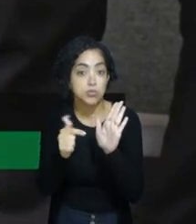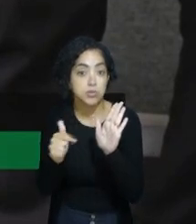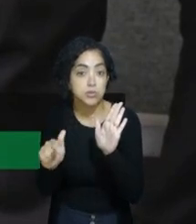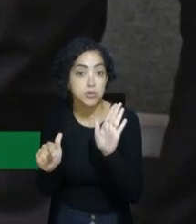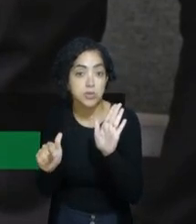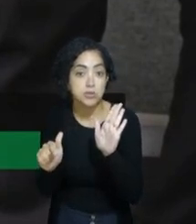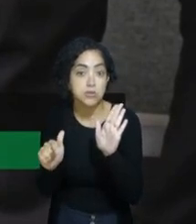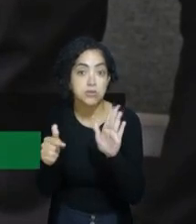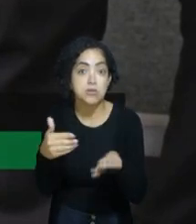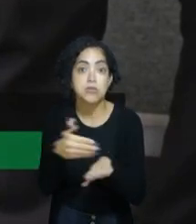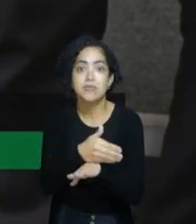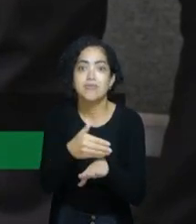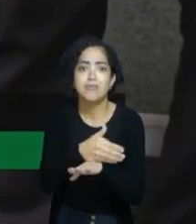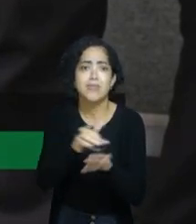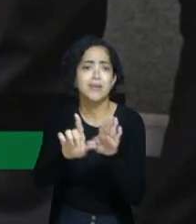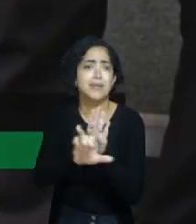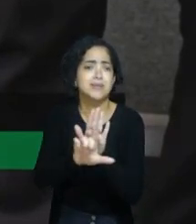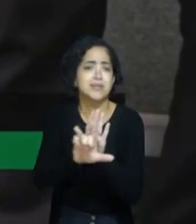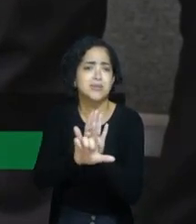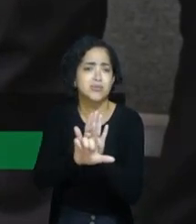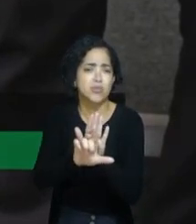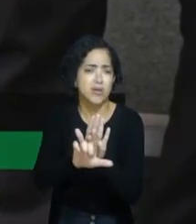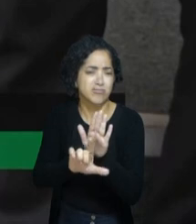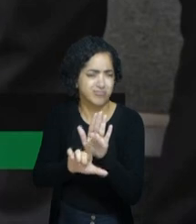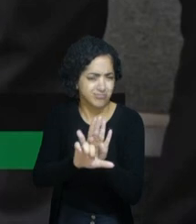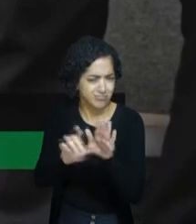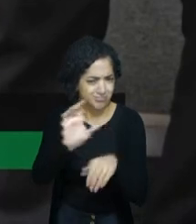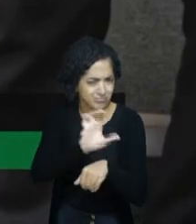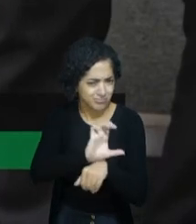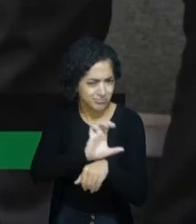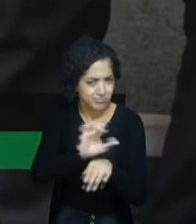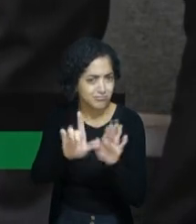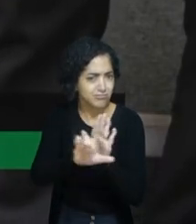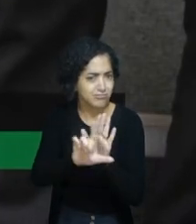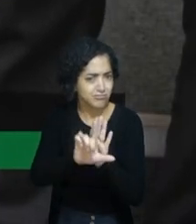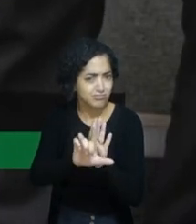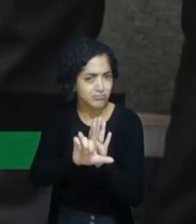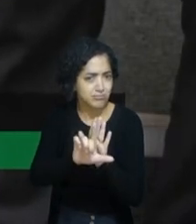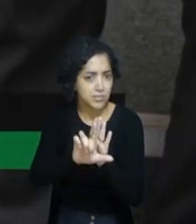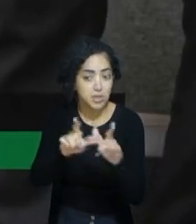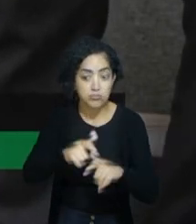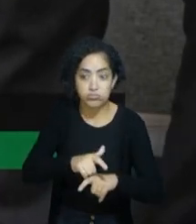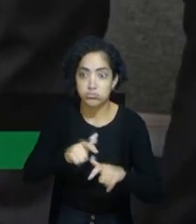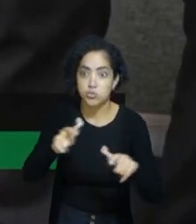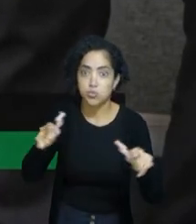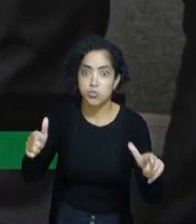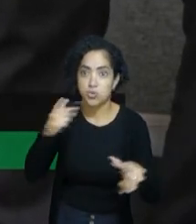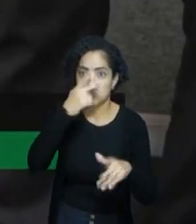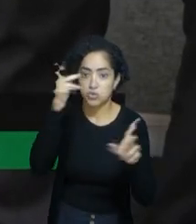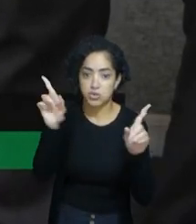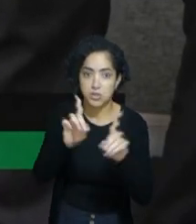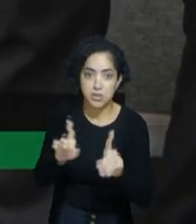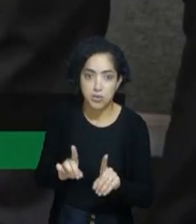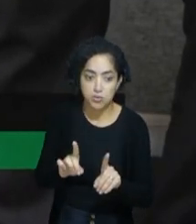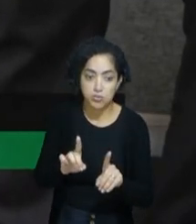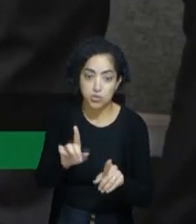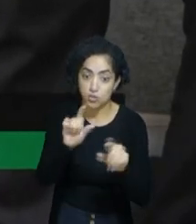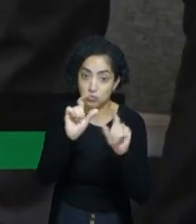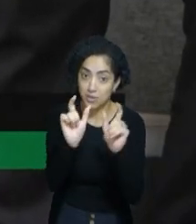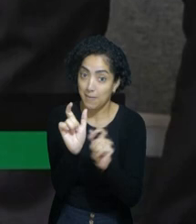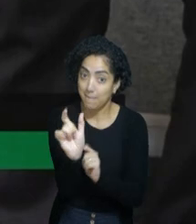que não fazem parte da lei estadual contempla pessoas com deficiência de um modo geral só não tá escrito ali